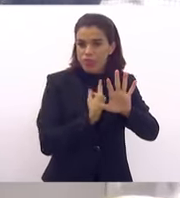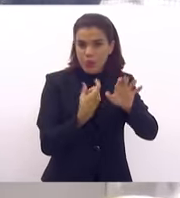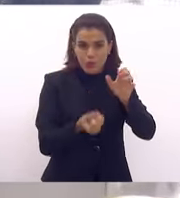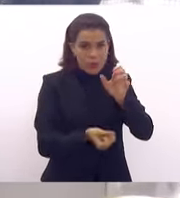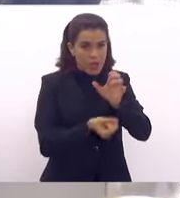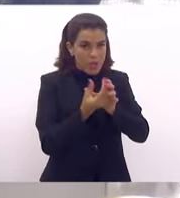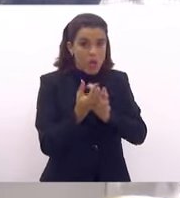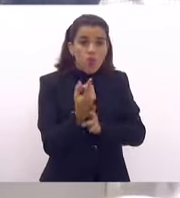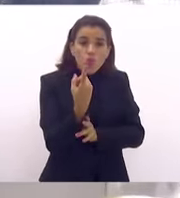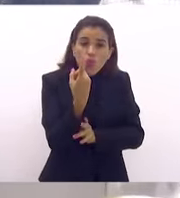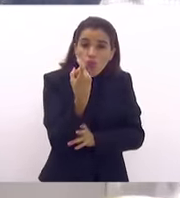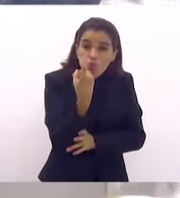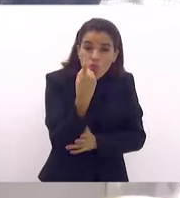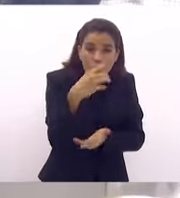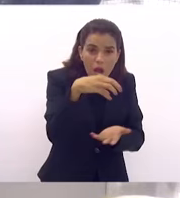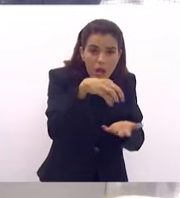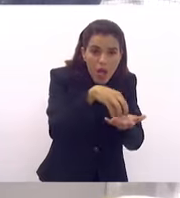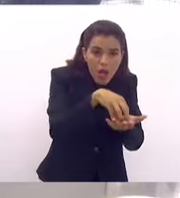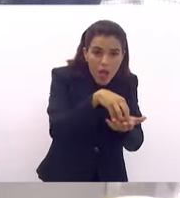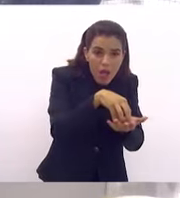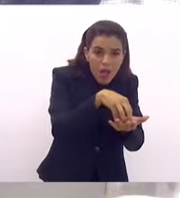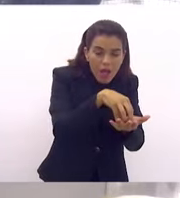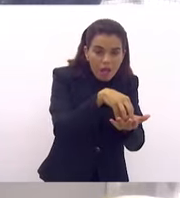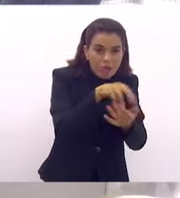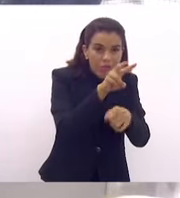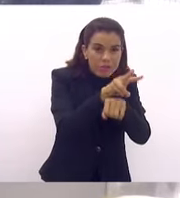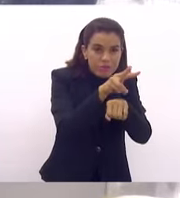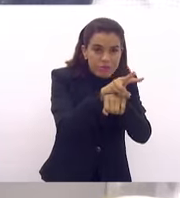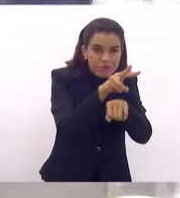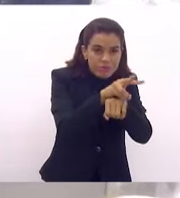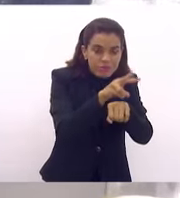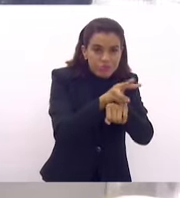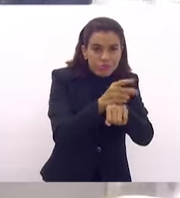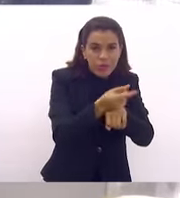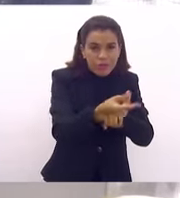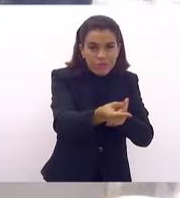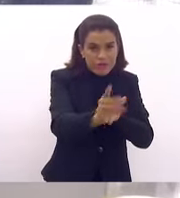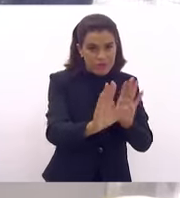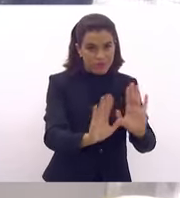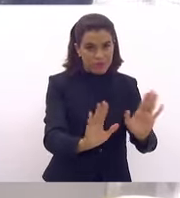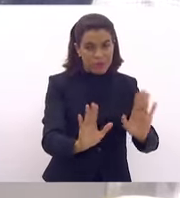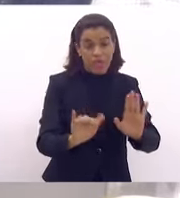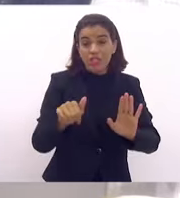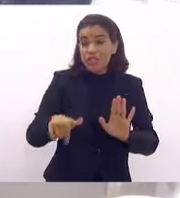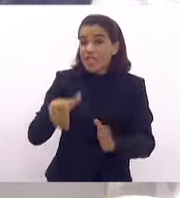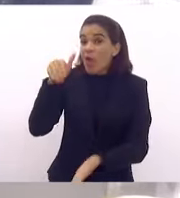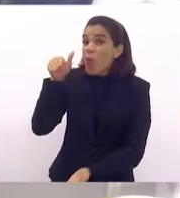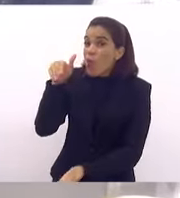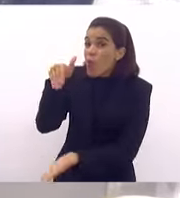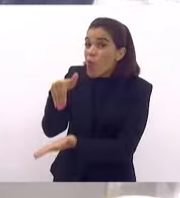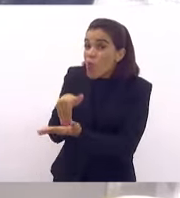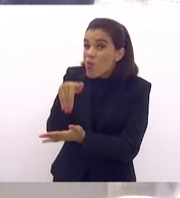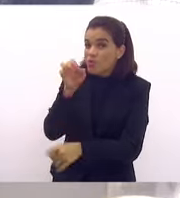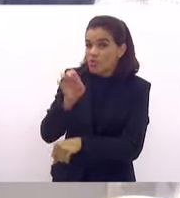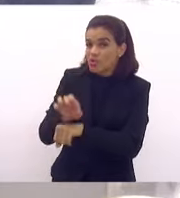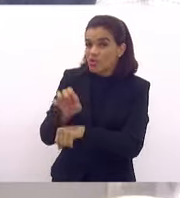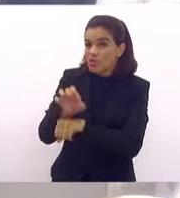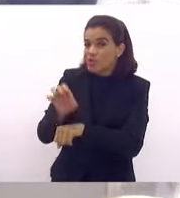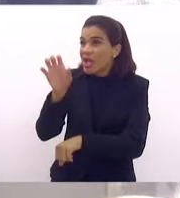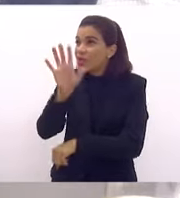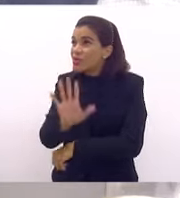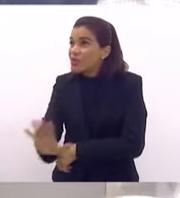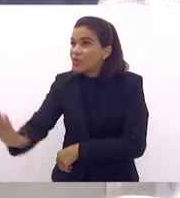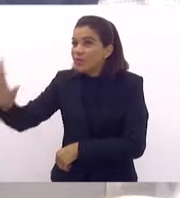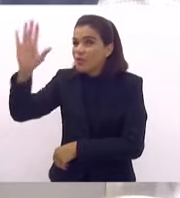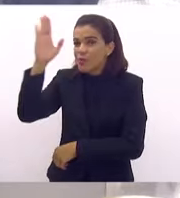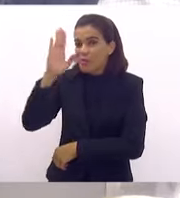nenhuma única unidade de conservação. A gente está apenas sendo o último estado da federação a ter